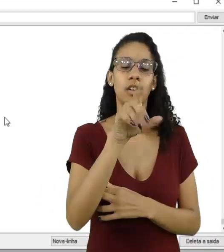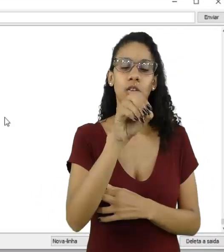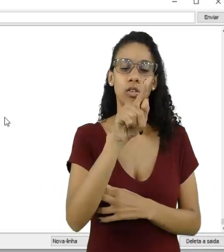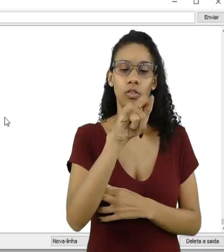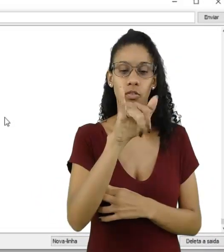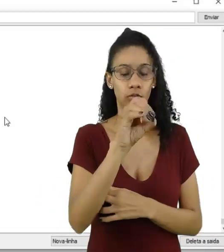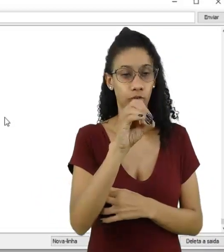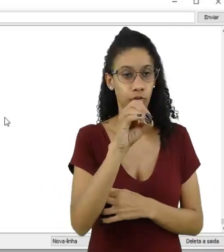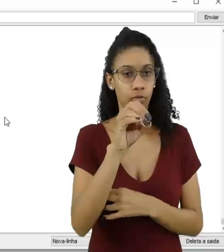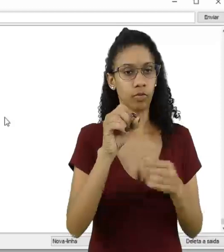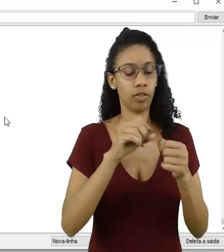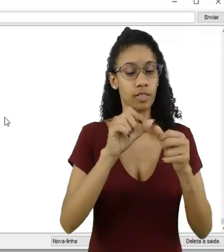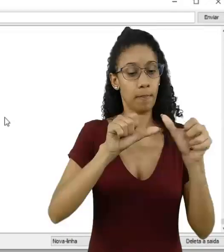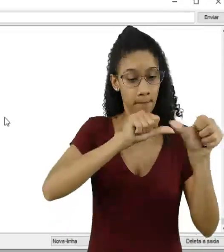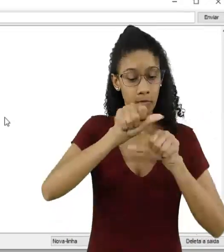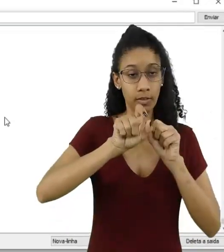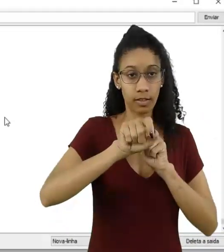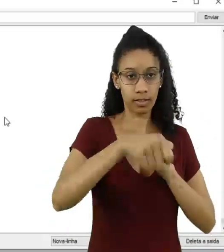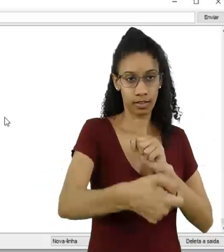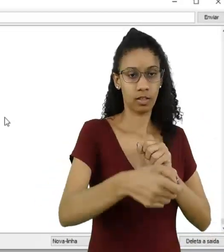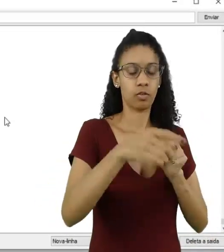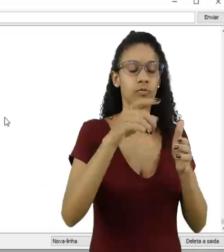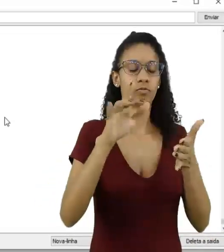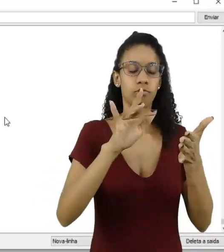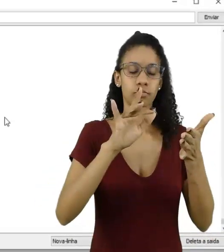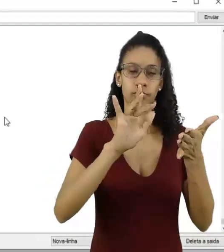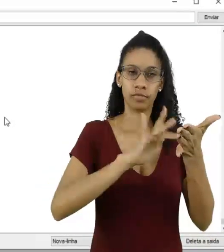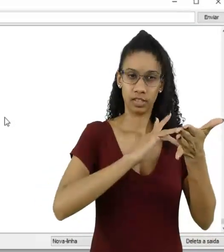analógico. Eu quero que você converta esse sinal